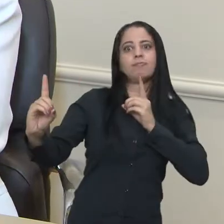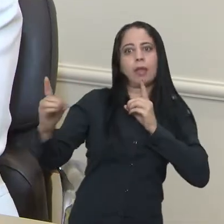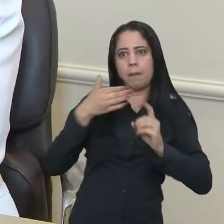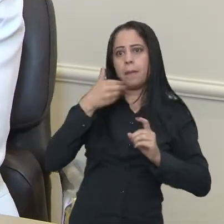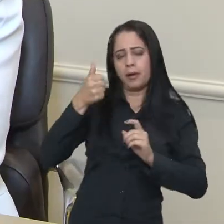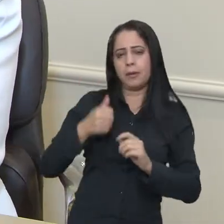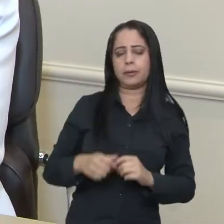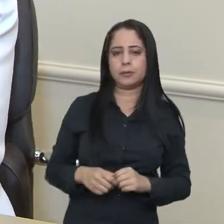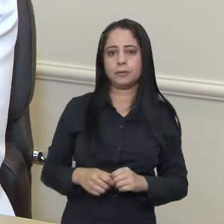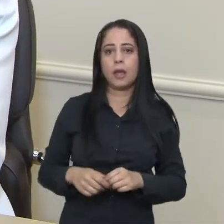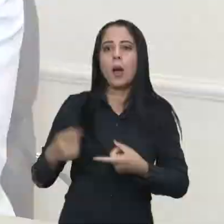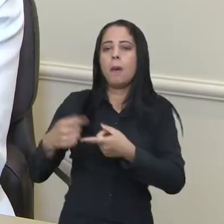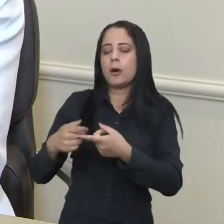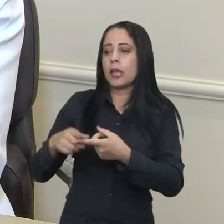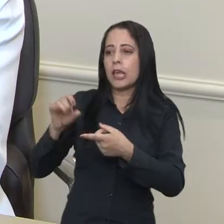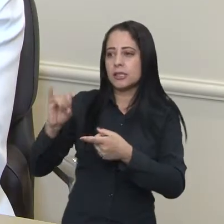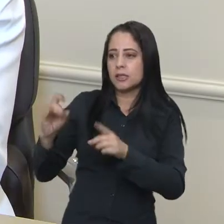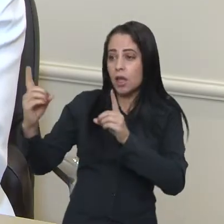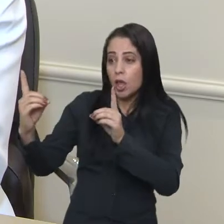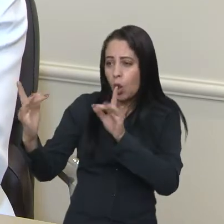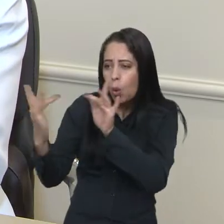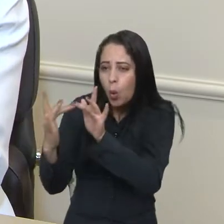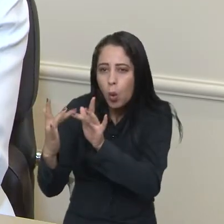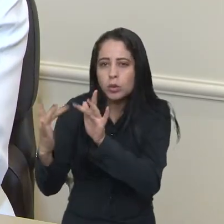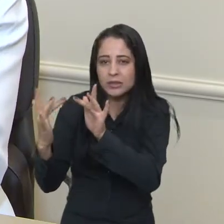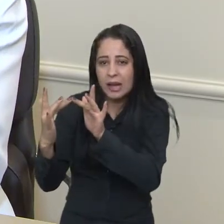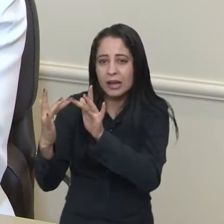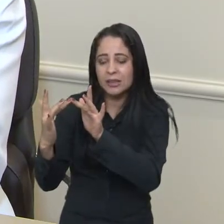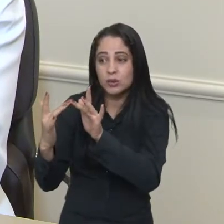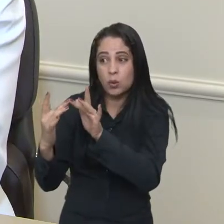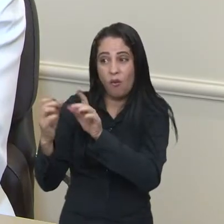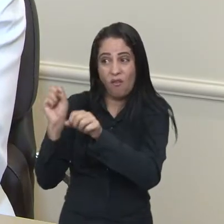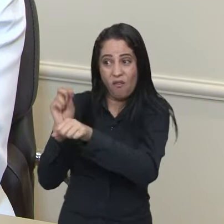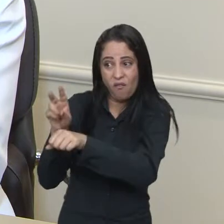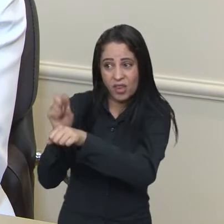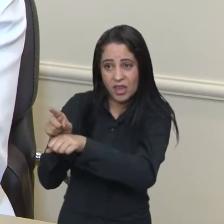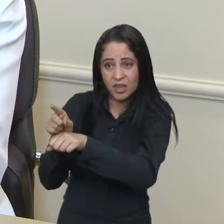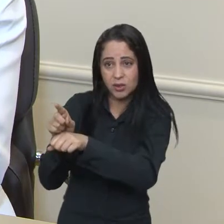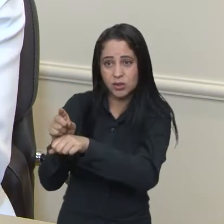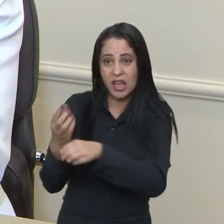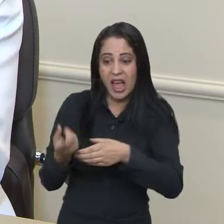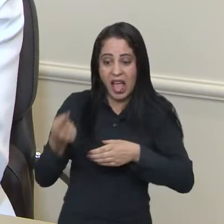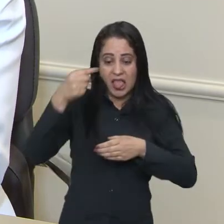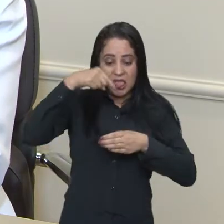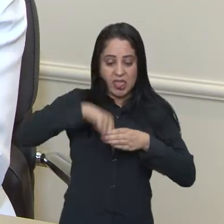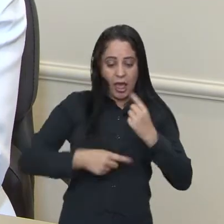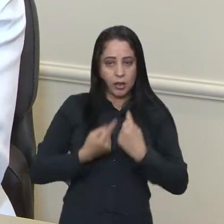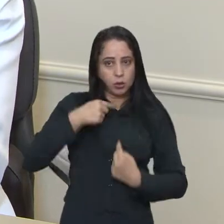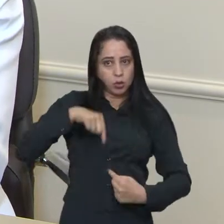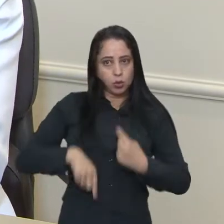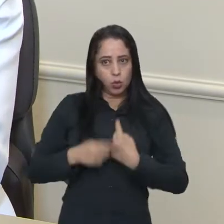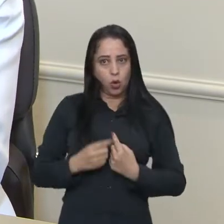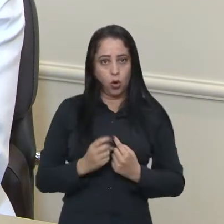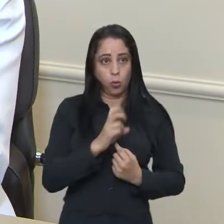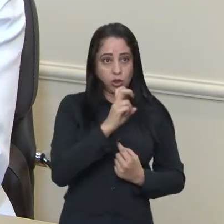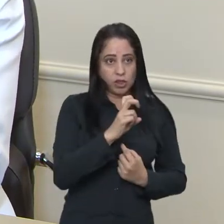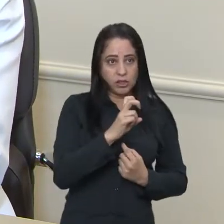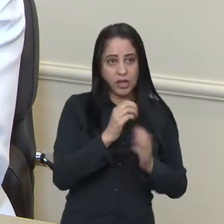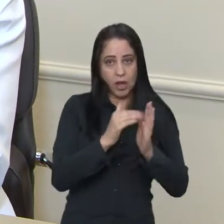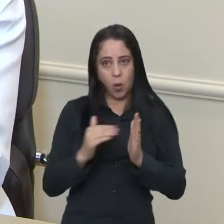e da com essas pessoas fiquem isoladas né A partir do momento você tem um contato com vírus Ele tem uma incubação de 5 a 21 dias